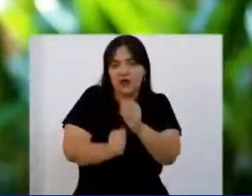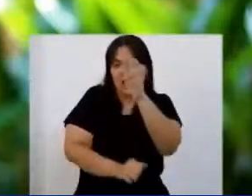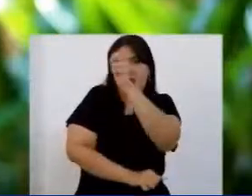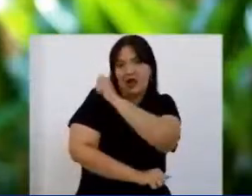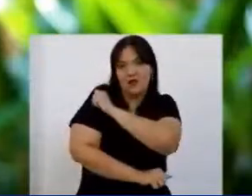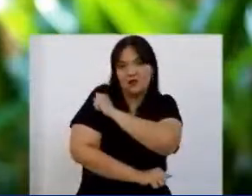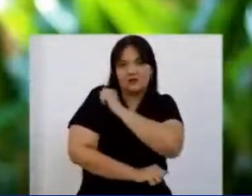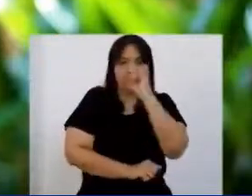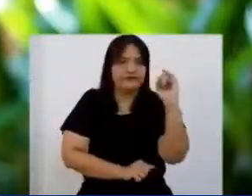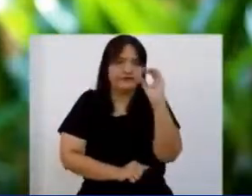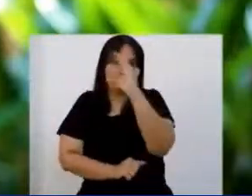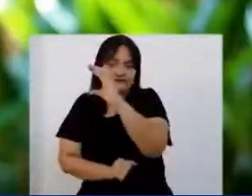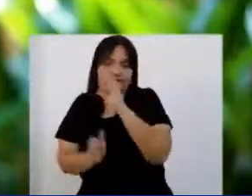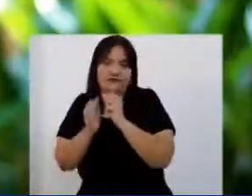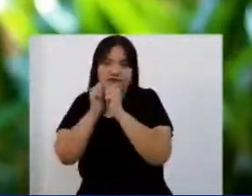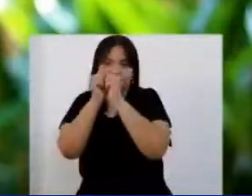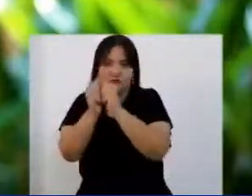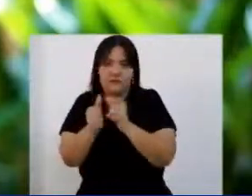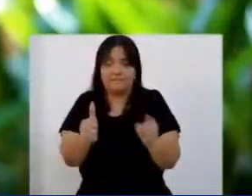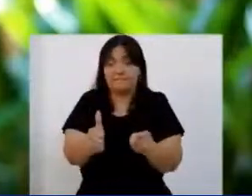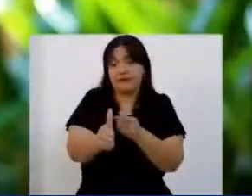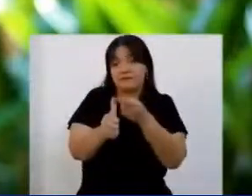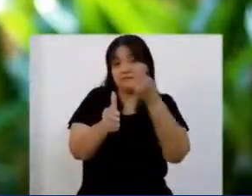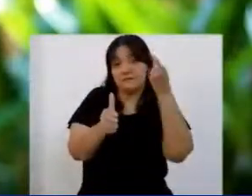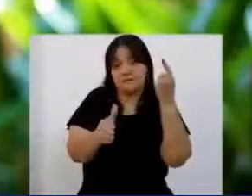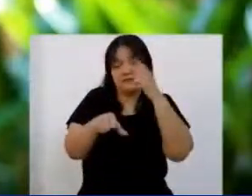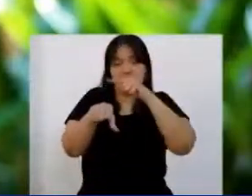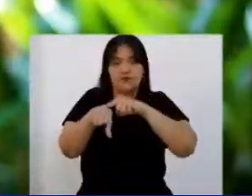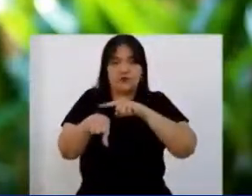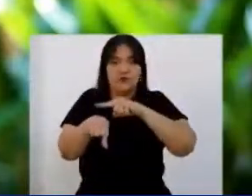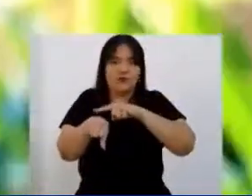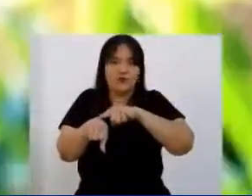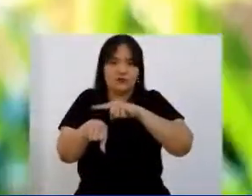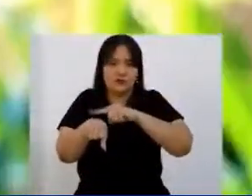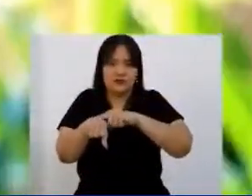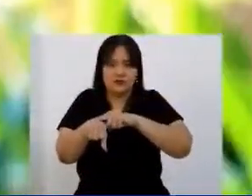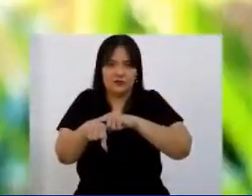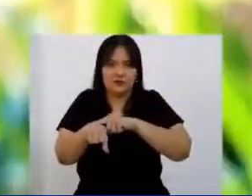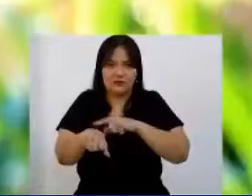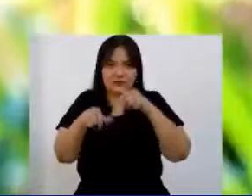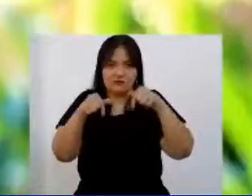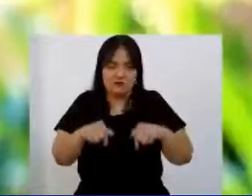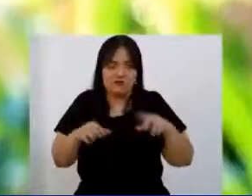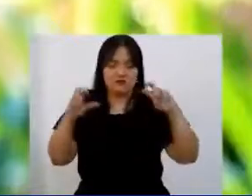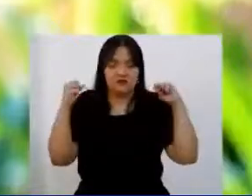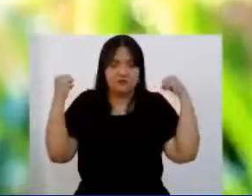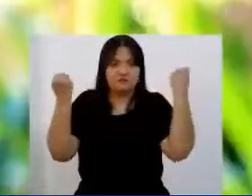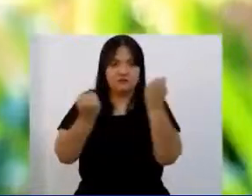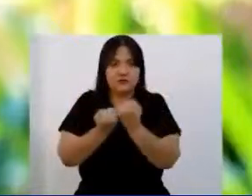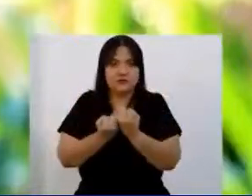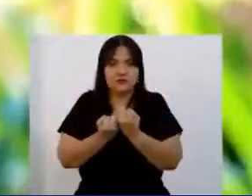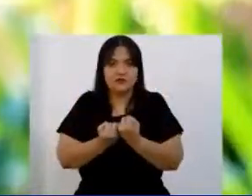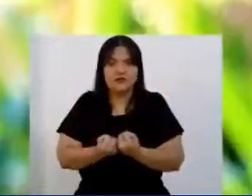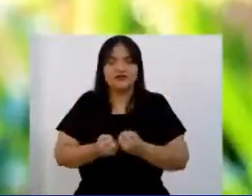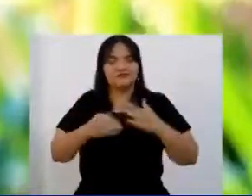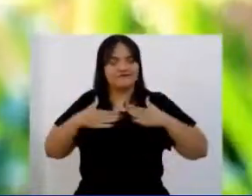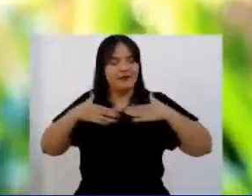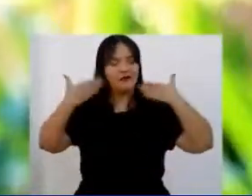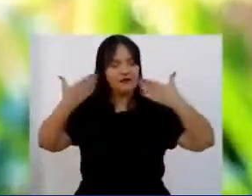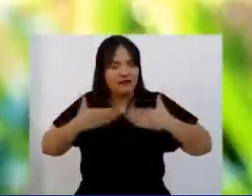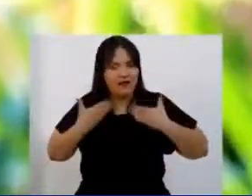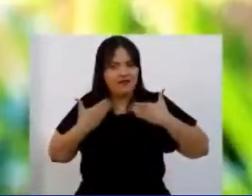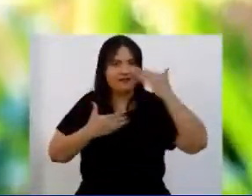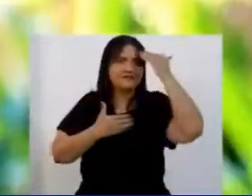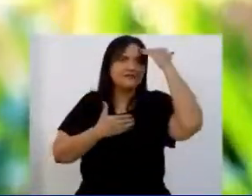alunos de iniciação científica, que muitos deles participam pela primeira vez neste evento. E eu fico